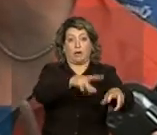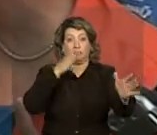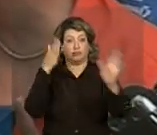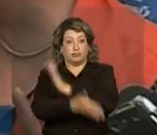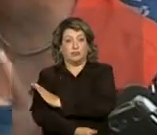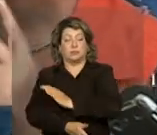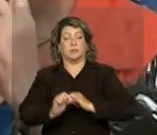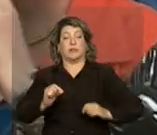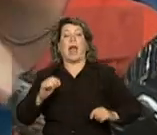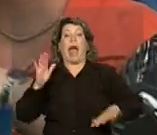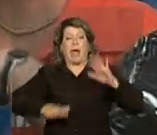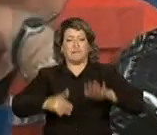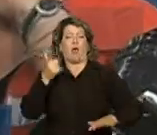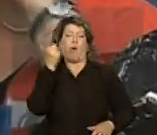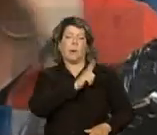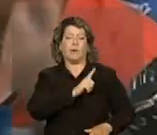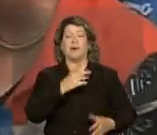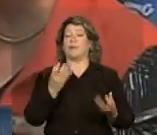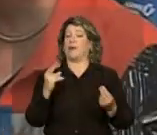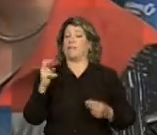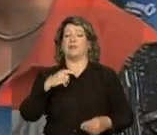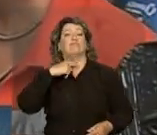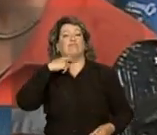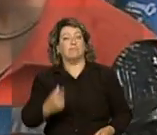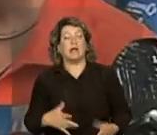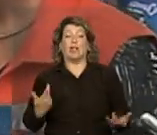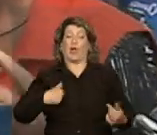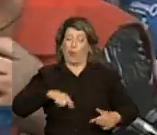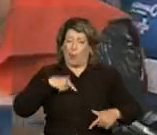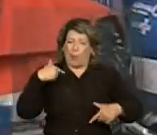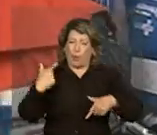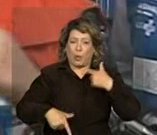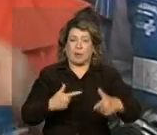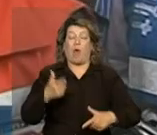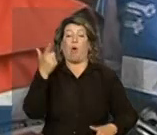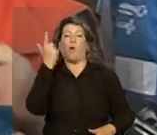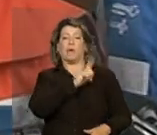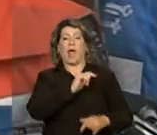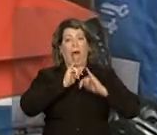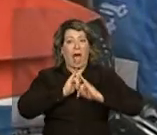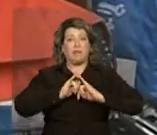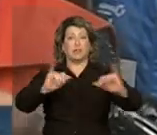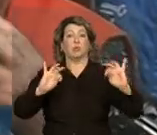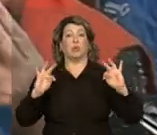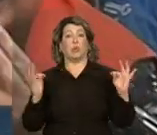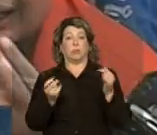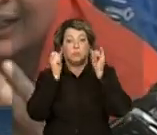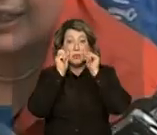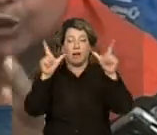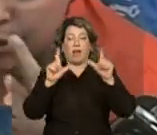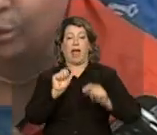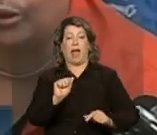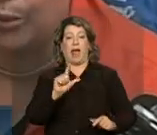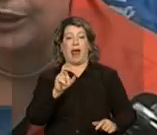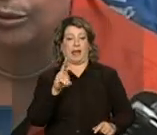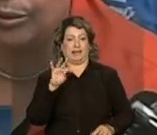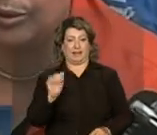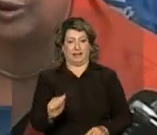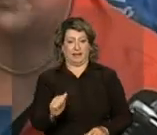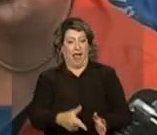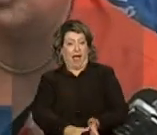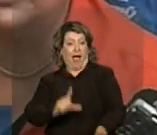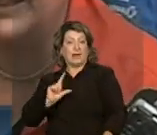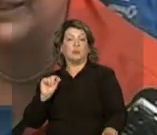não conseguimos, mas vamos lutar para conseguir. Nós estamos nesse esforço para conseguir. Junto com